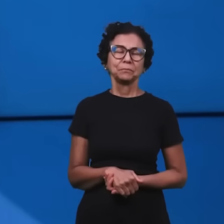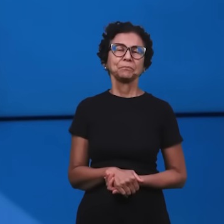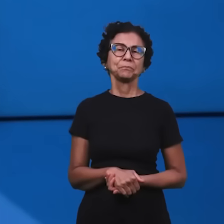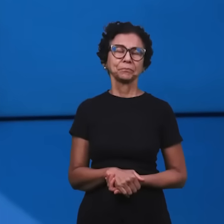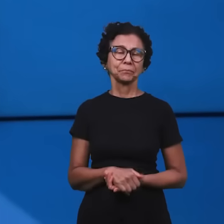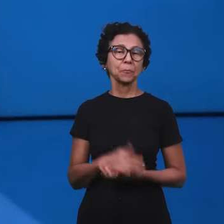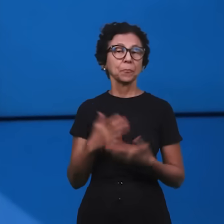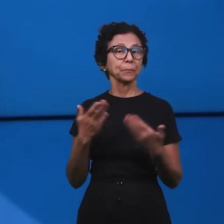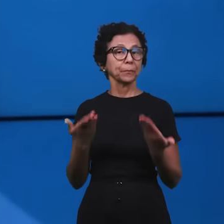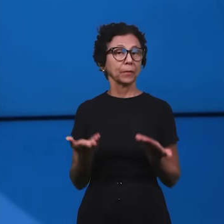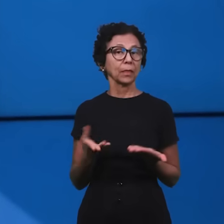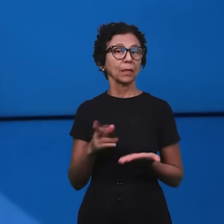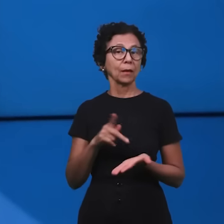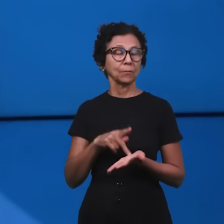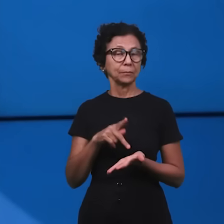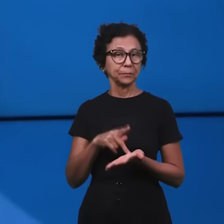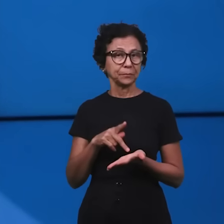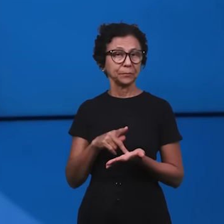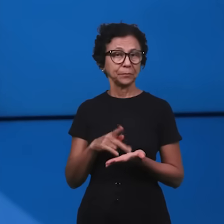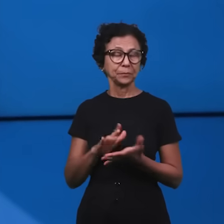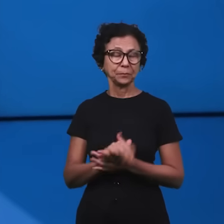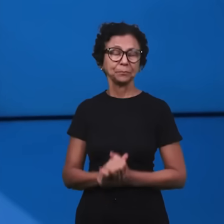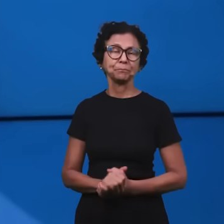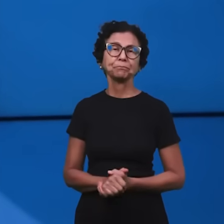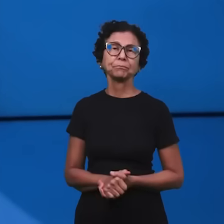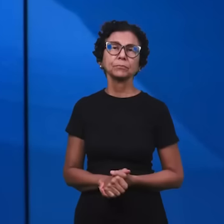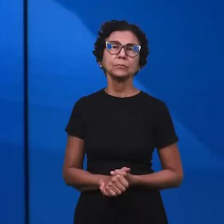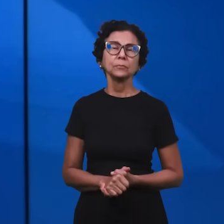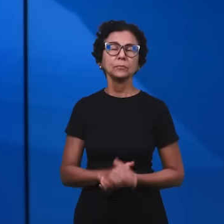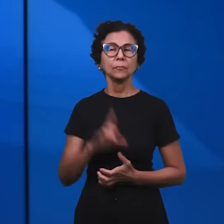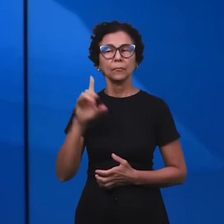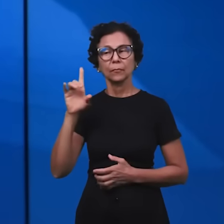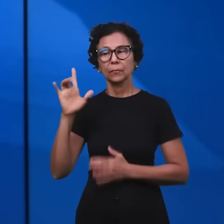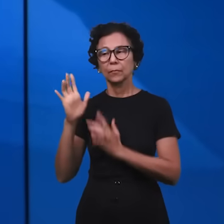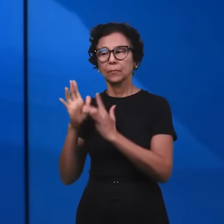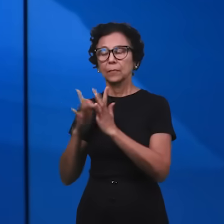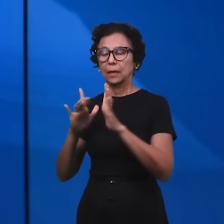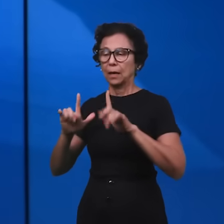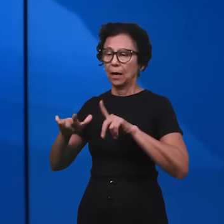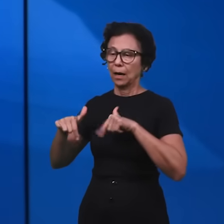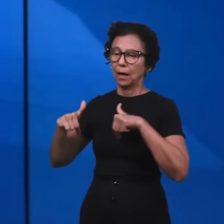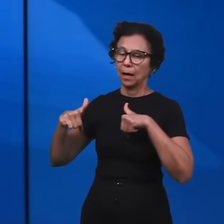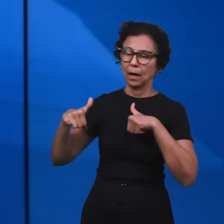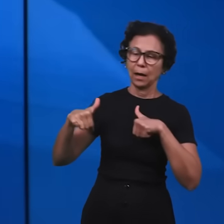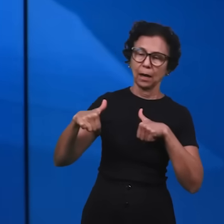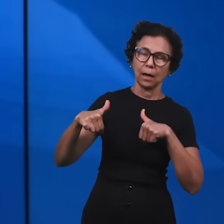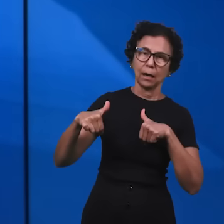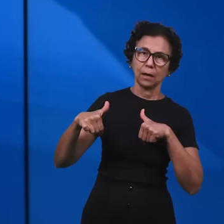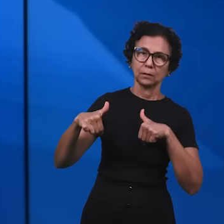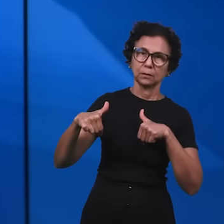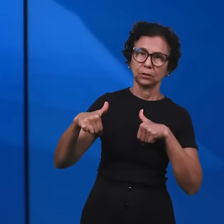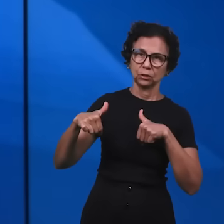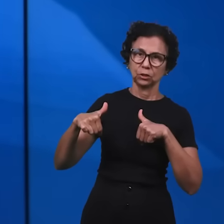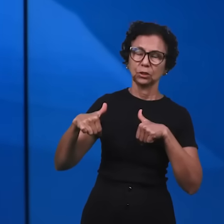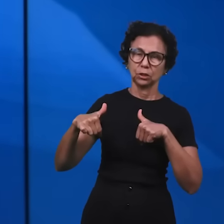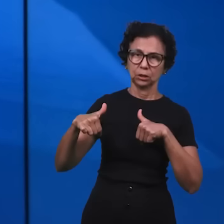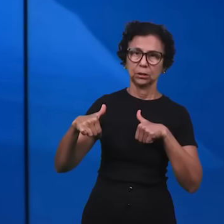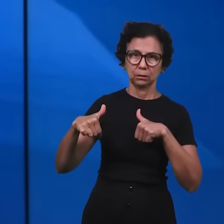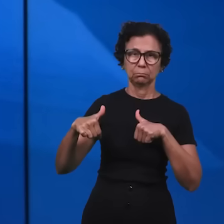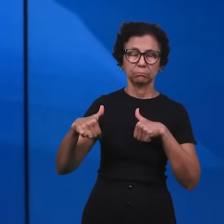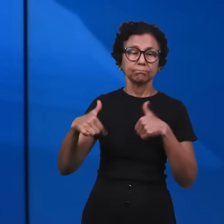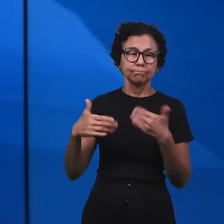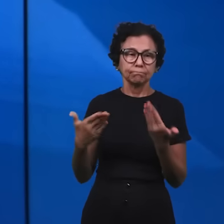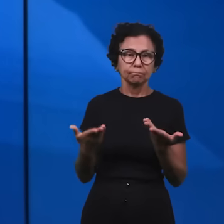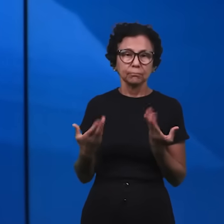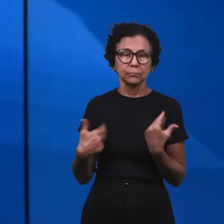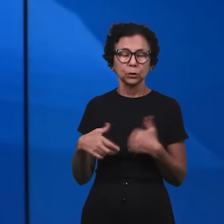aquilo que o Senhor faz por nós, louvado seja o Senhor. Ele opera e ele então agora, ele